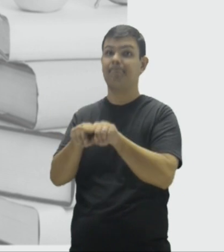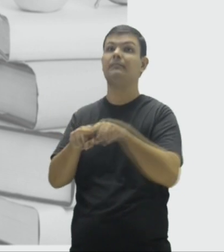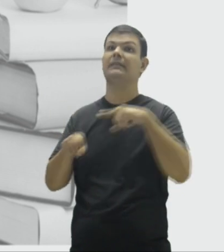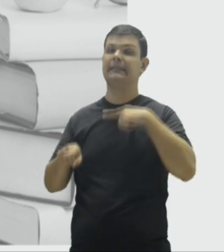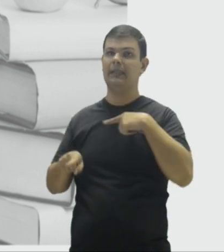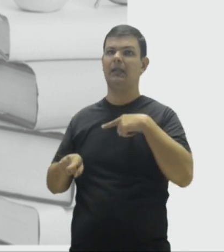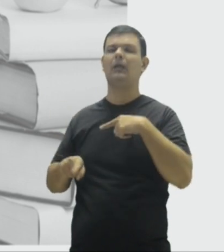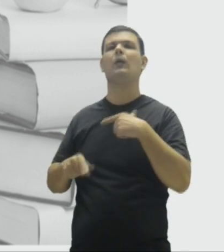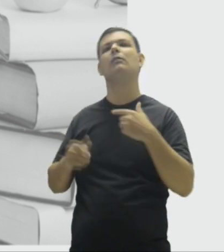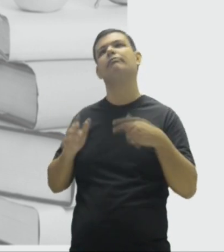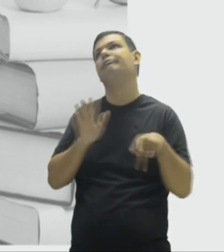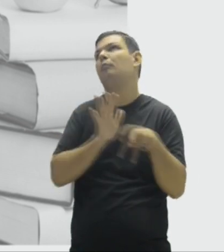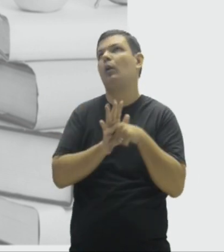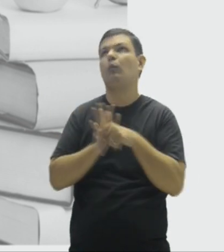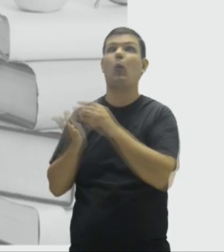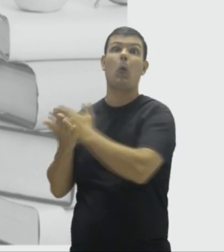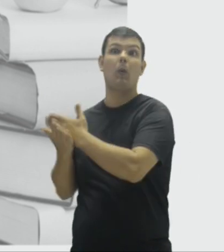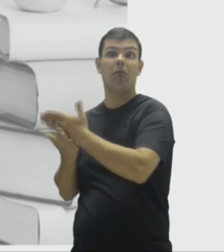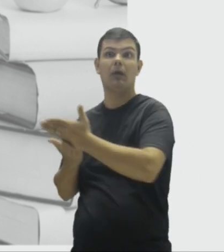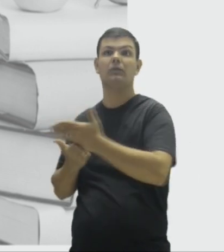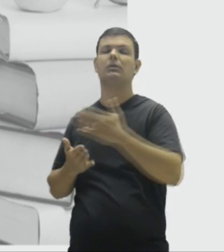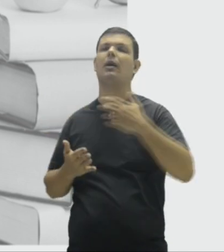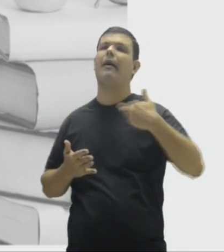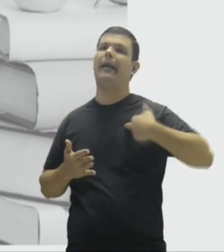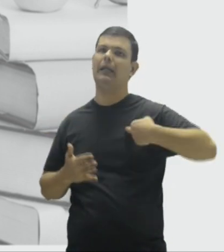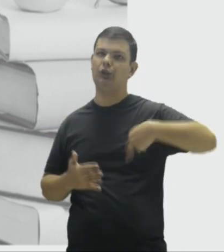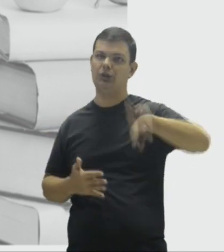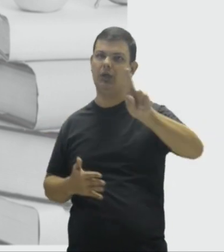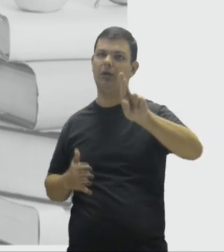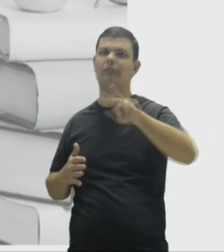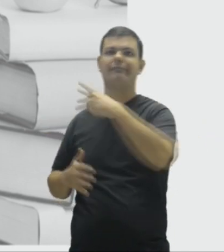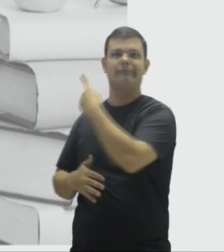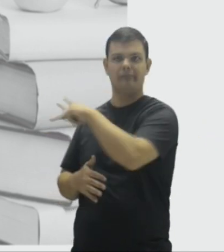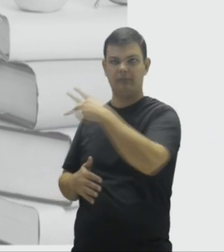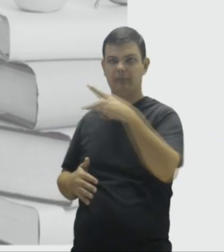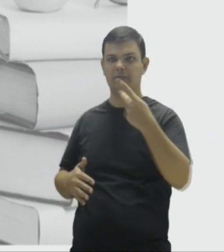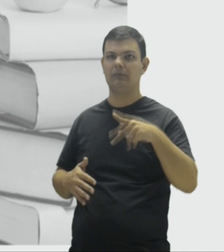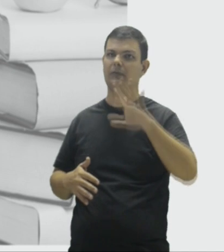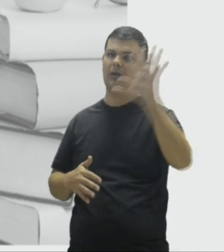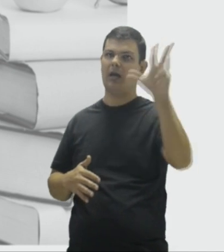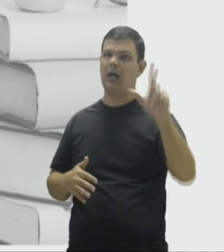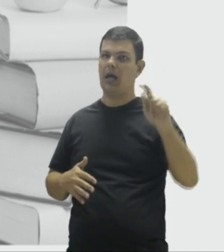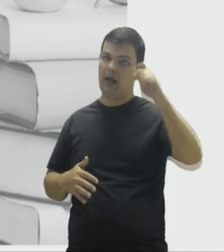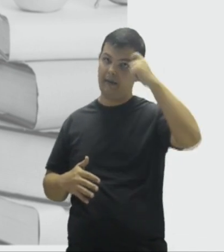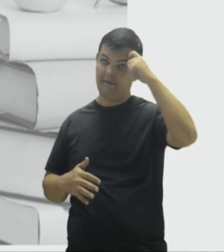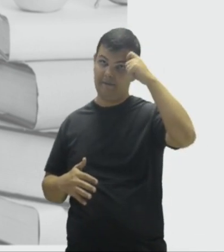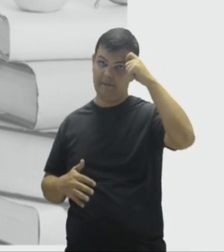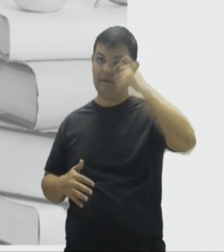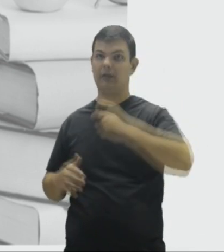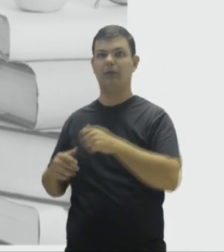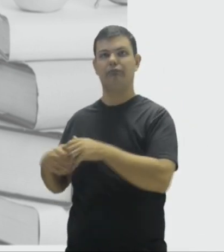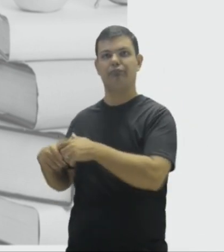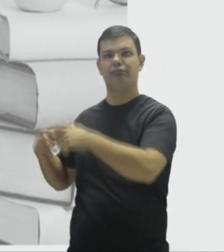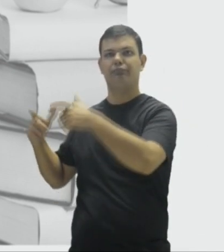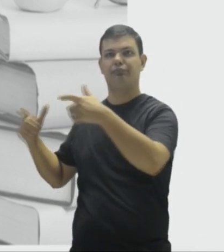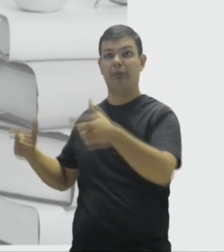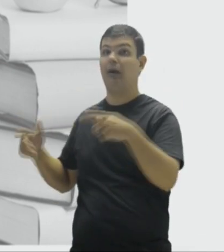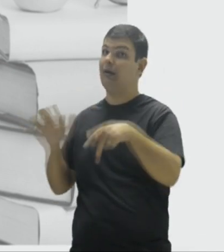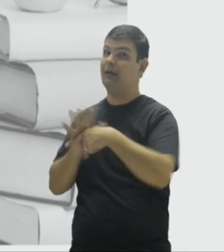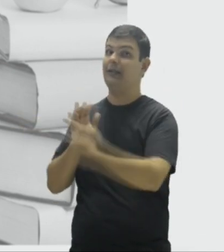em manifestações culturais, religiosos e festejos, né, de origem afrodescendente aqui no